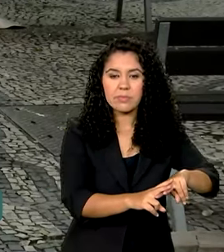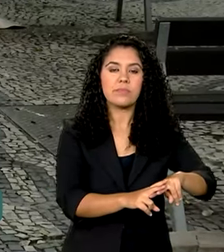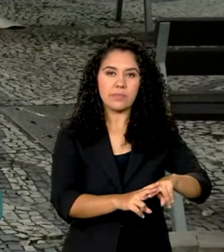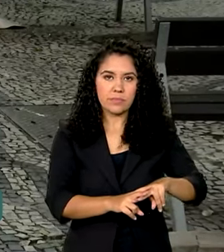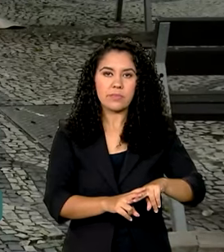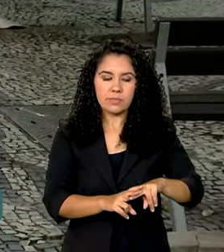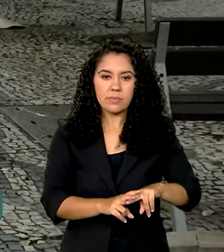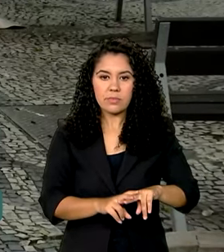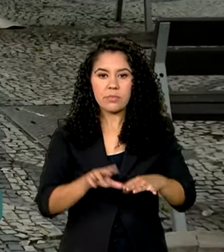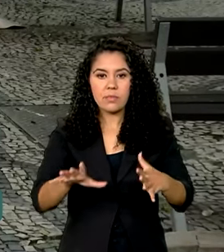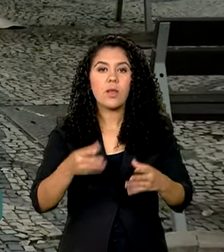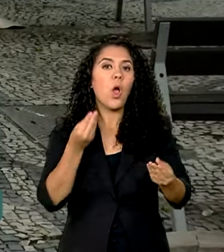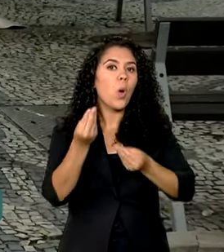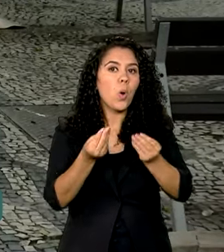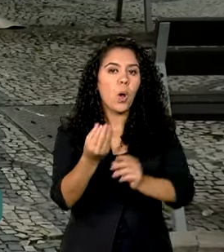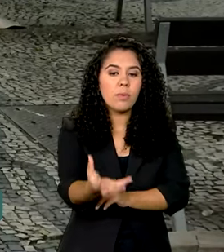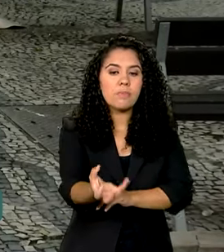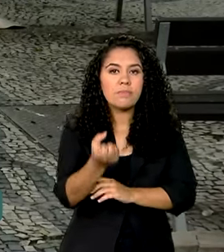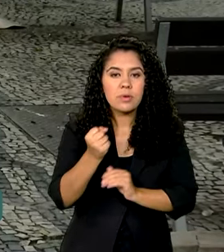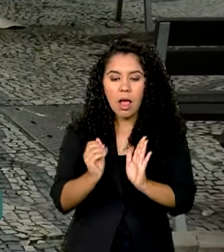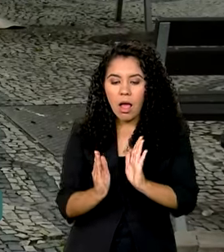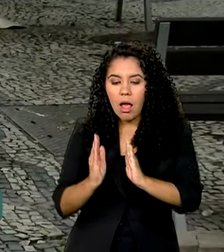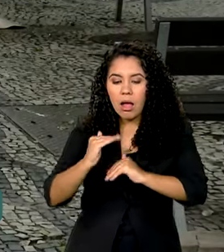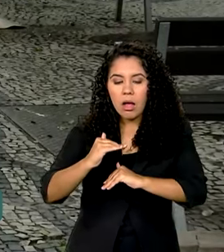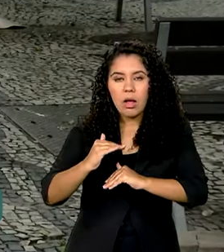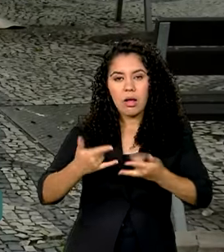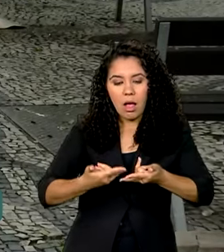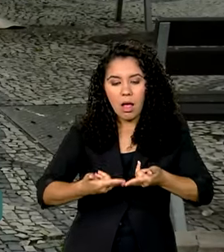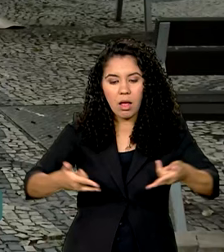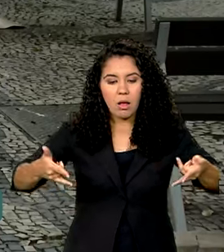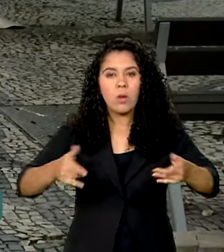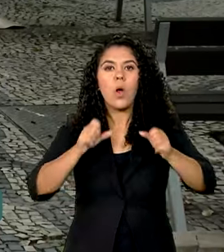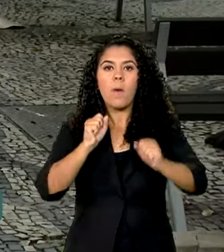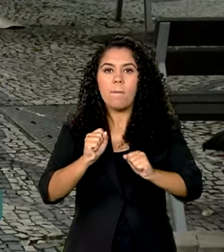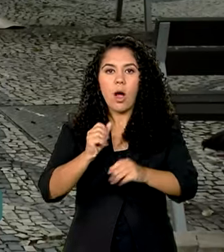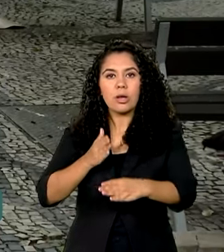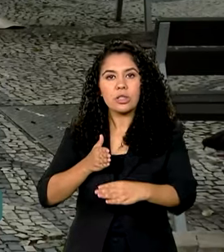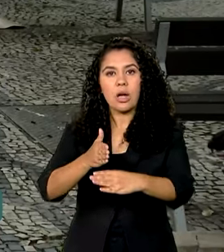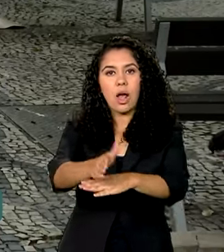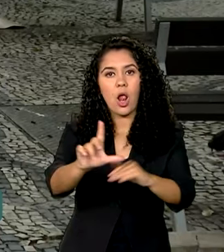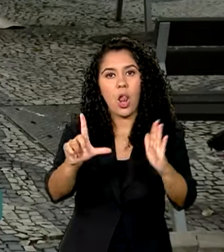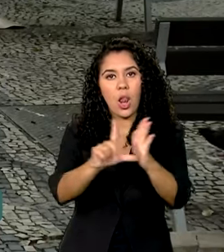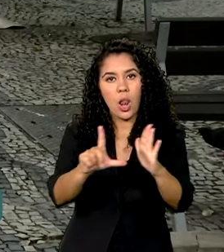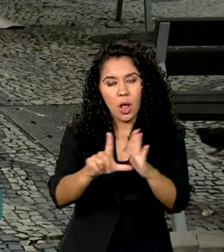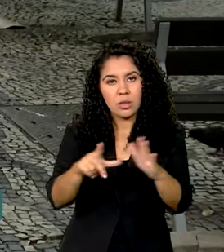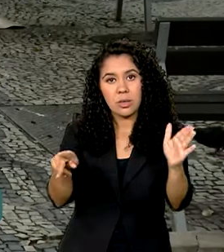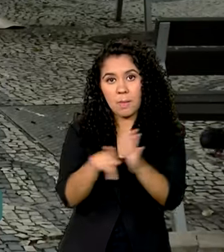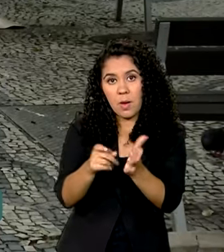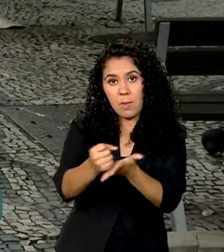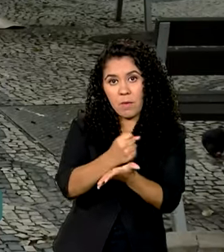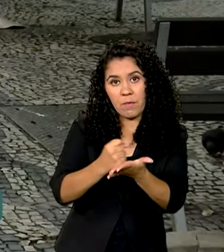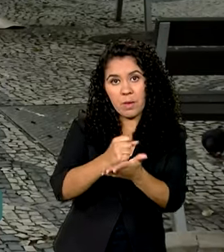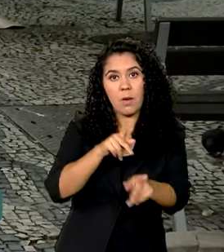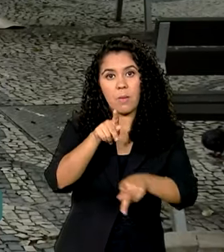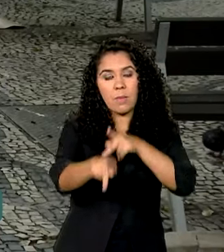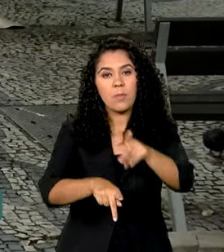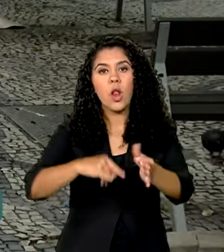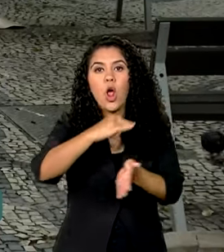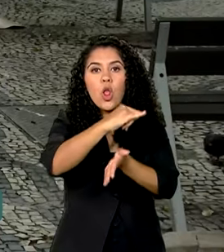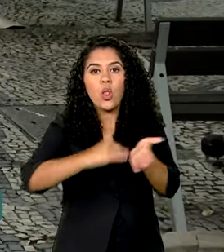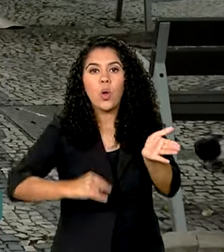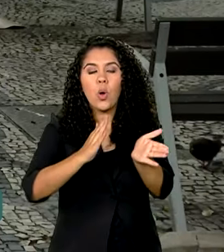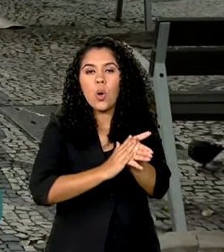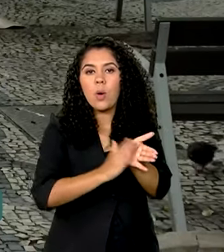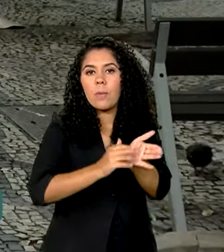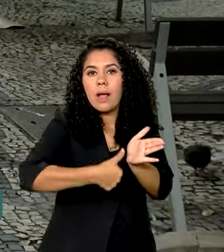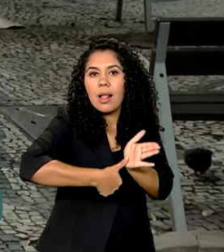encarceradas. Para retirar os absorventes, basta se dirigir a uma unidade credenciada da farmácia popular, apresentar um documento de